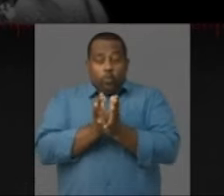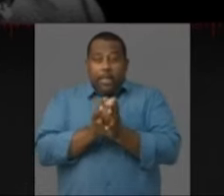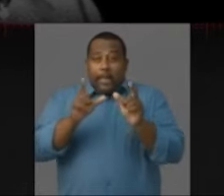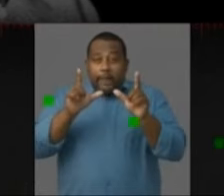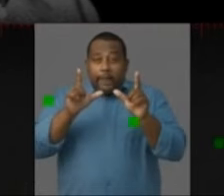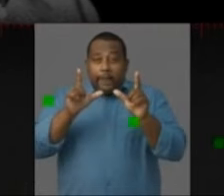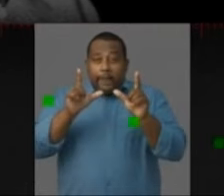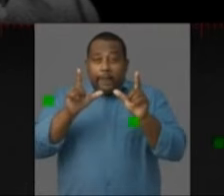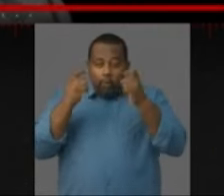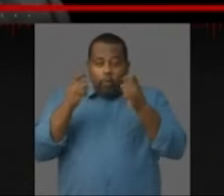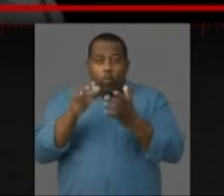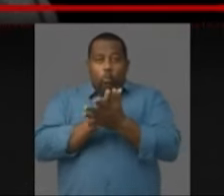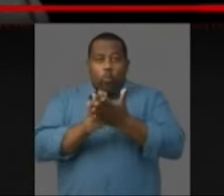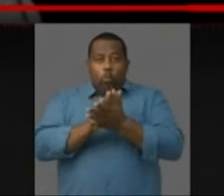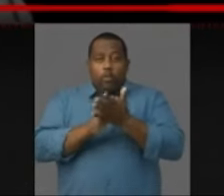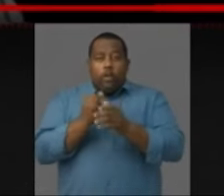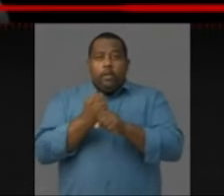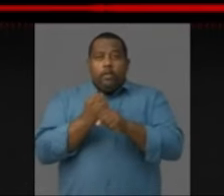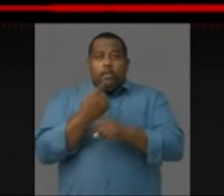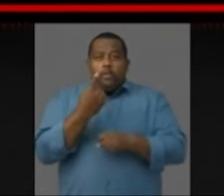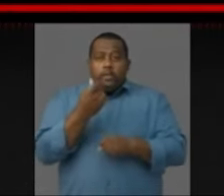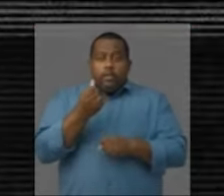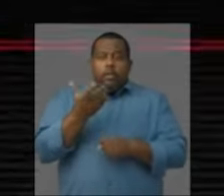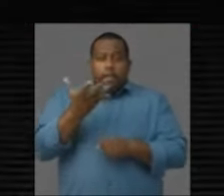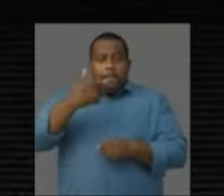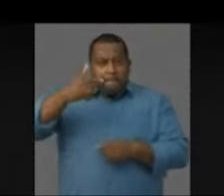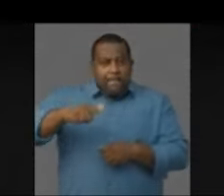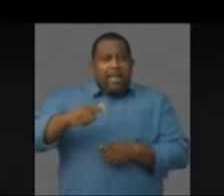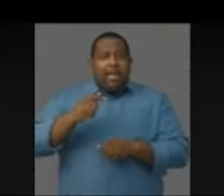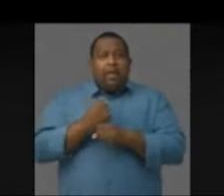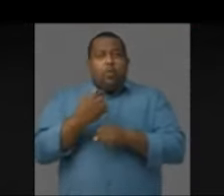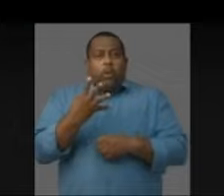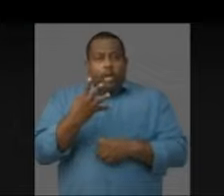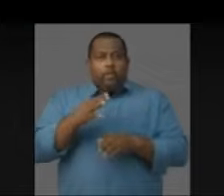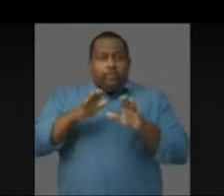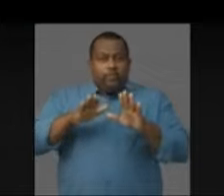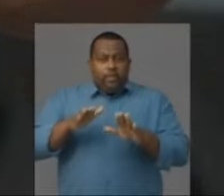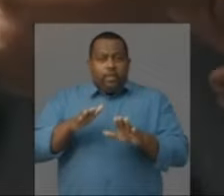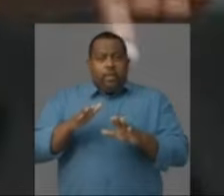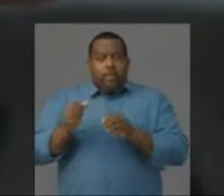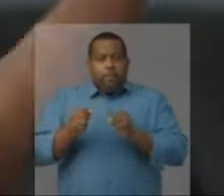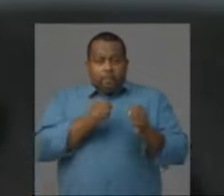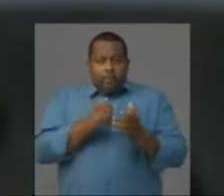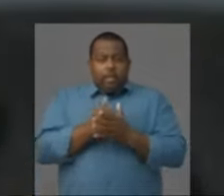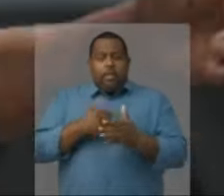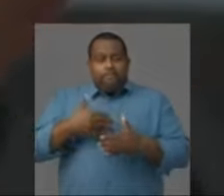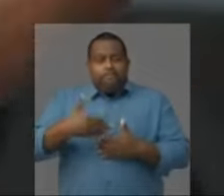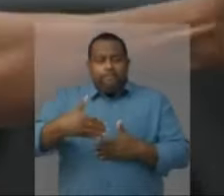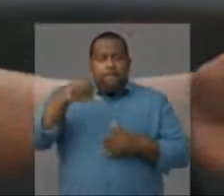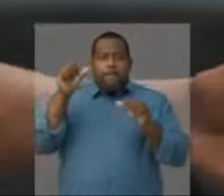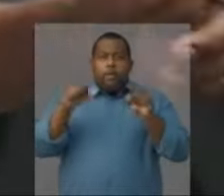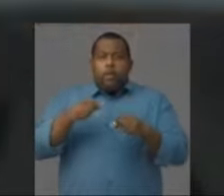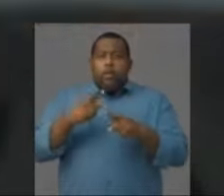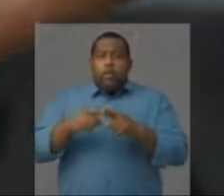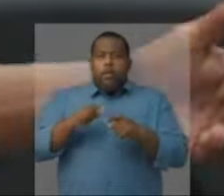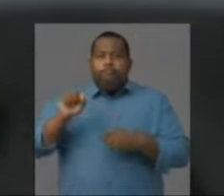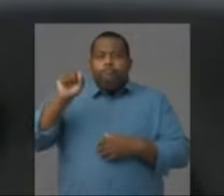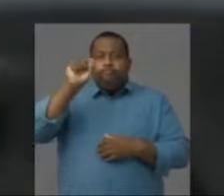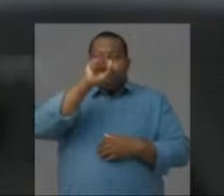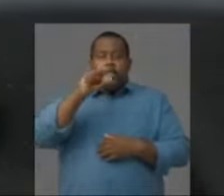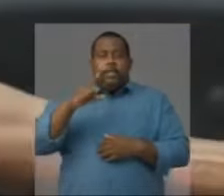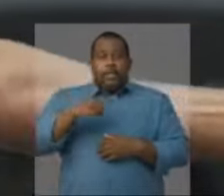não reduziu a violência nos últimos 16 anos quer mais 4 anos no governo. A tendência é ficar pior, porque hoje praticamente